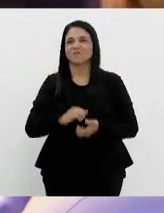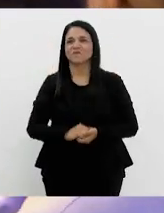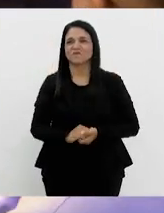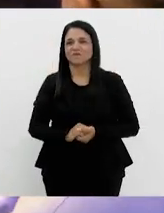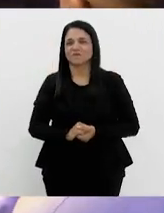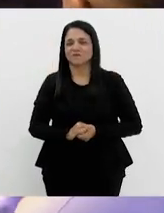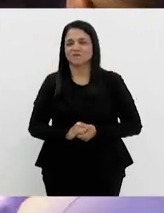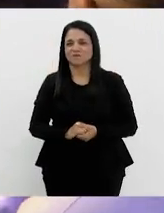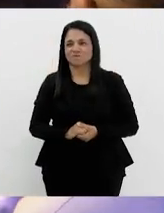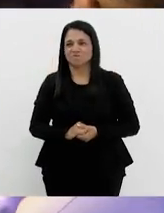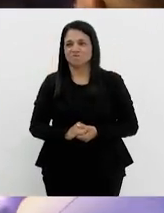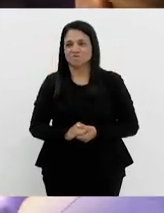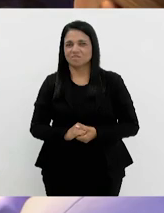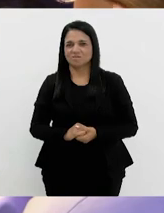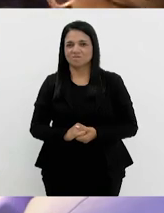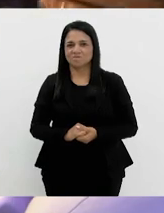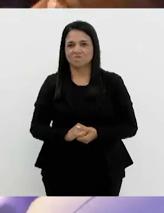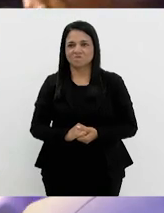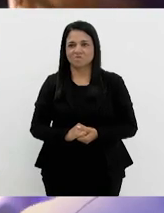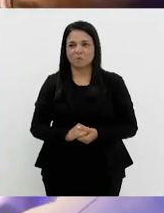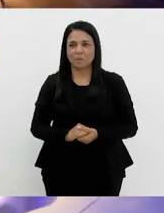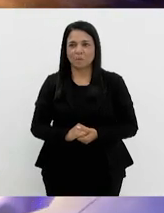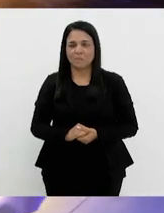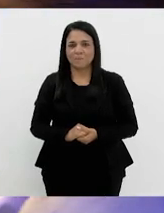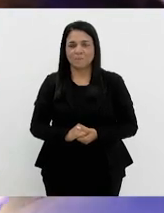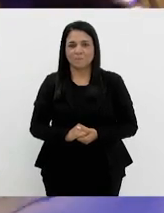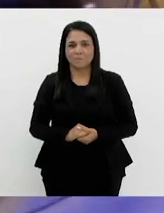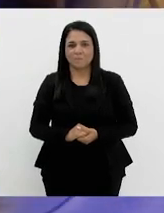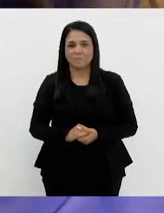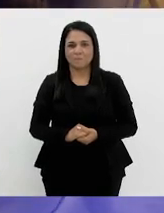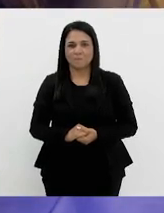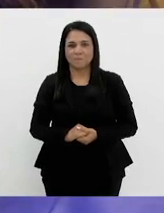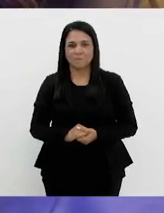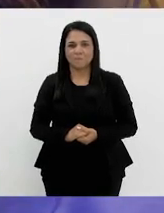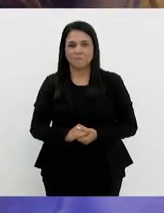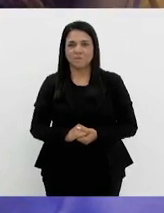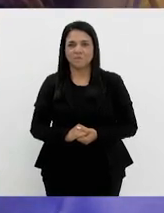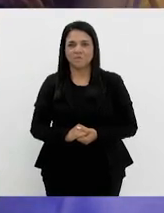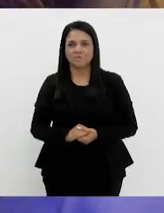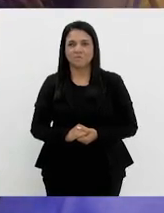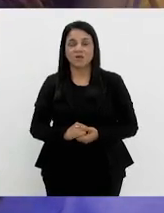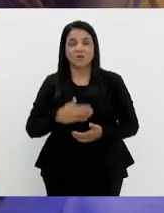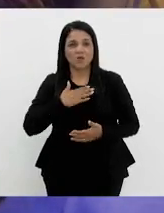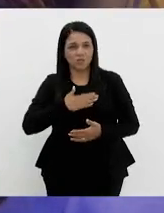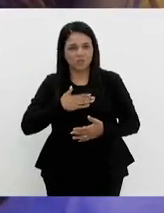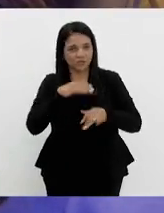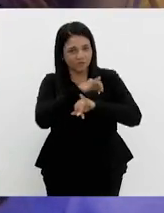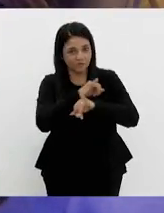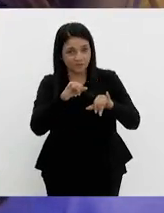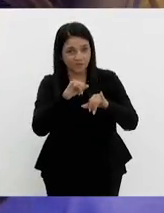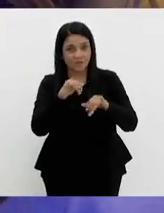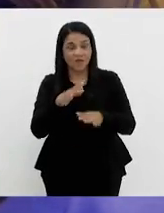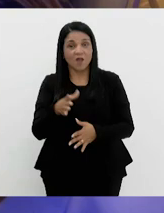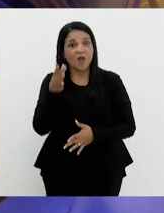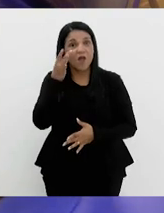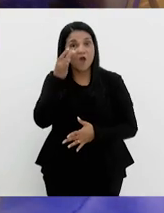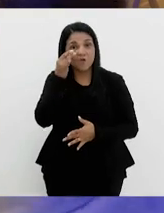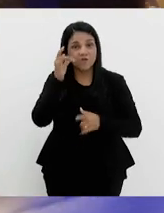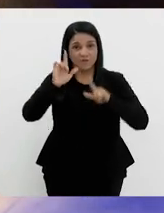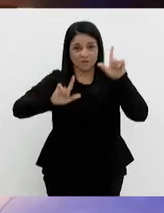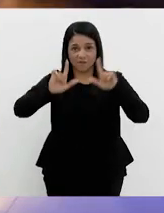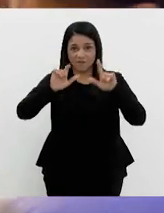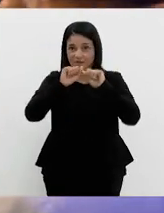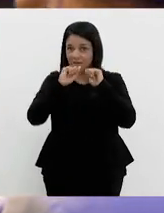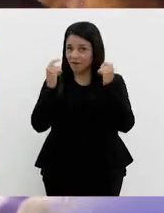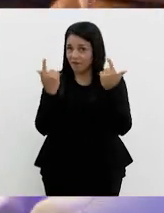pessoal parabén Parabéns gostaria de lembrar a todos que nós estamos ao vivo na TV alerge com um